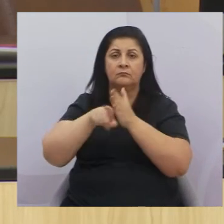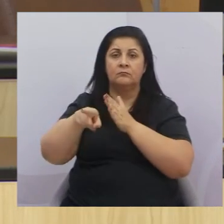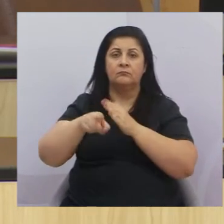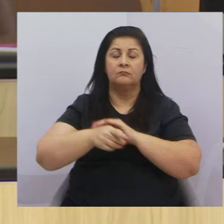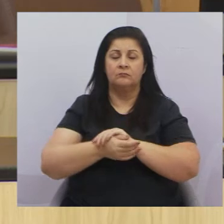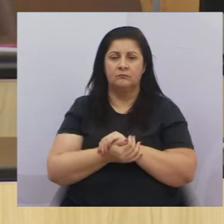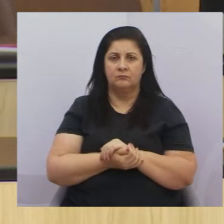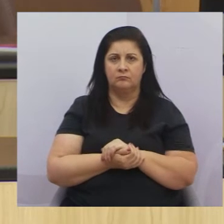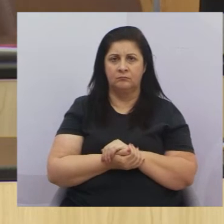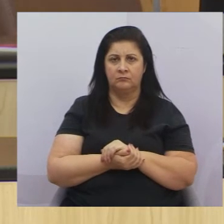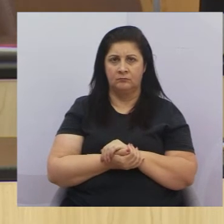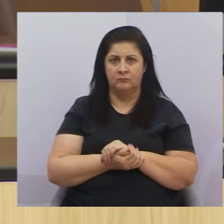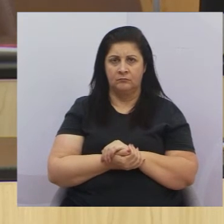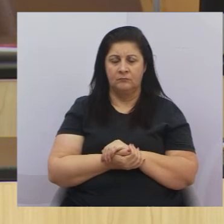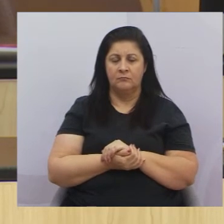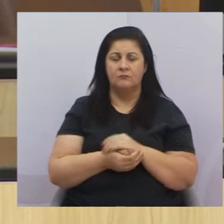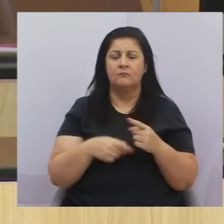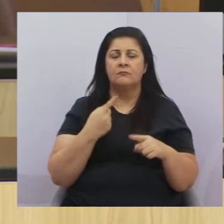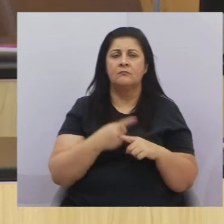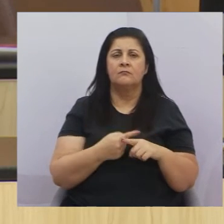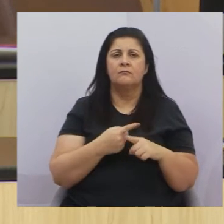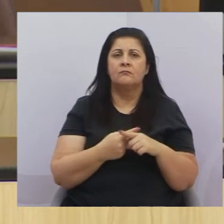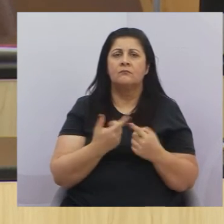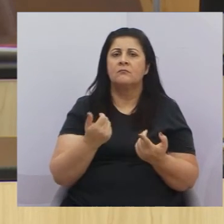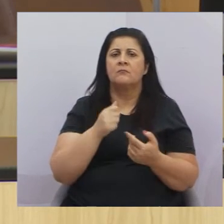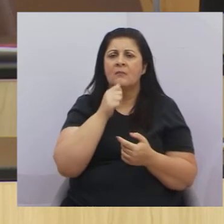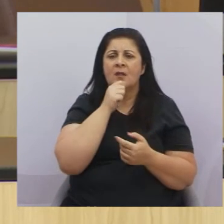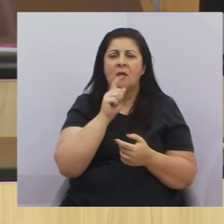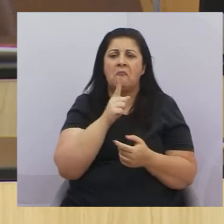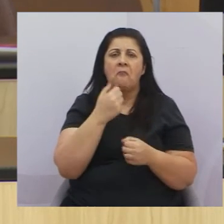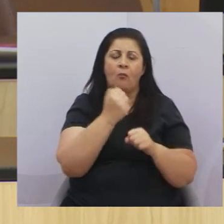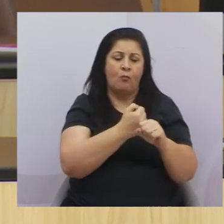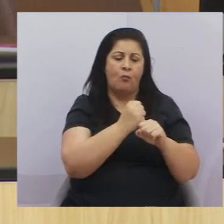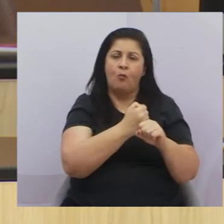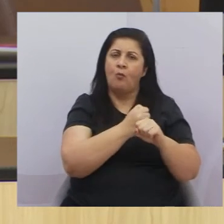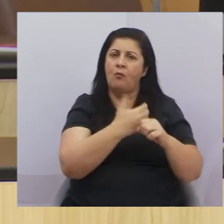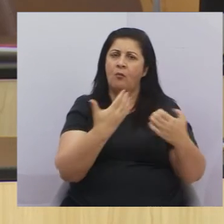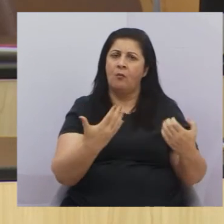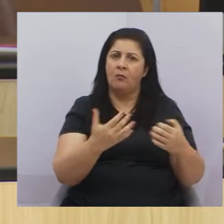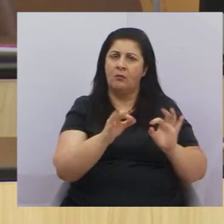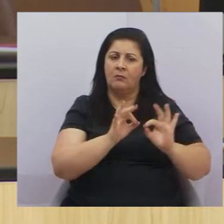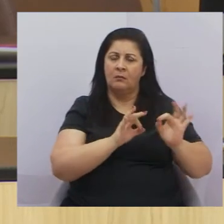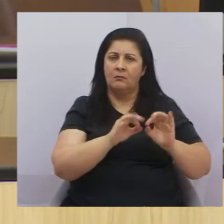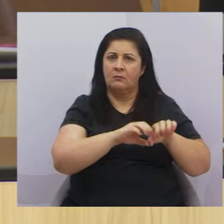informações. Por qual motivo ainda não se iniciaram as obras da instalação